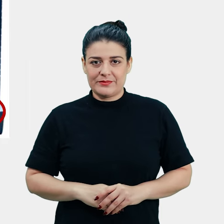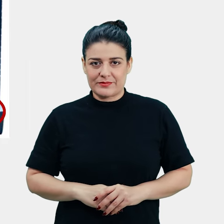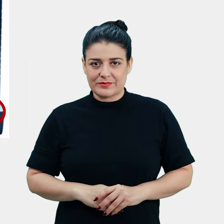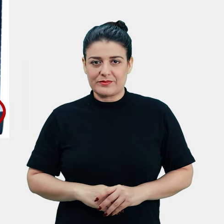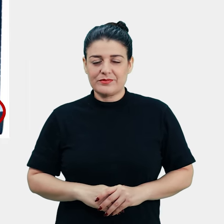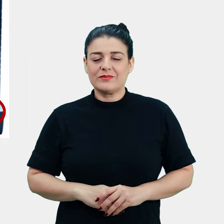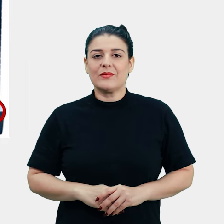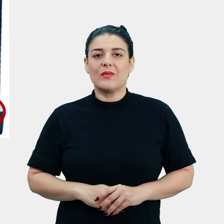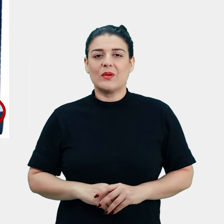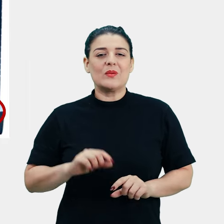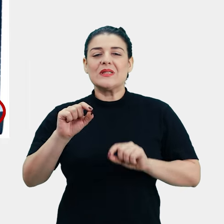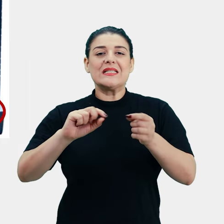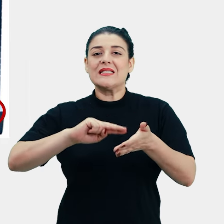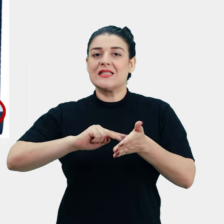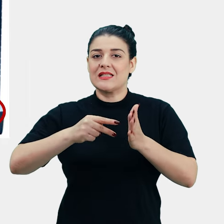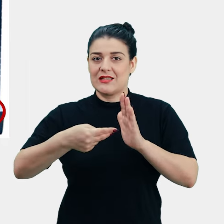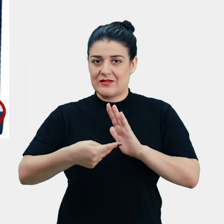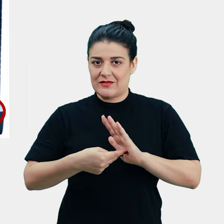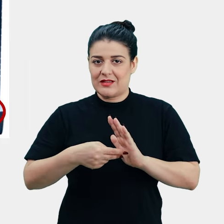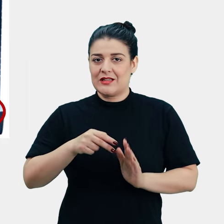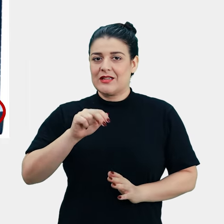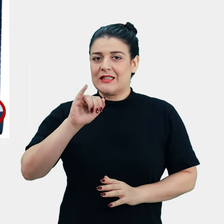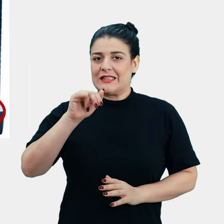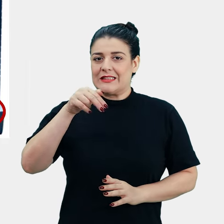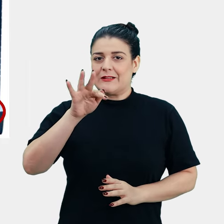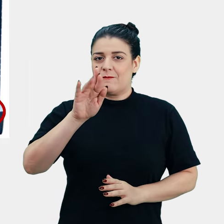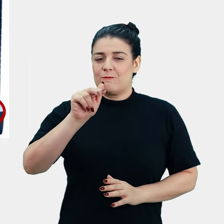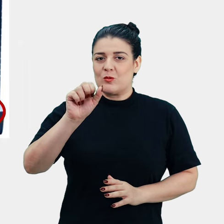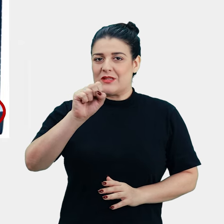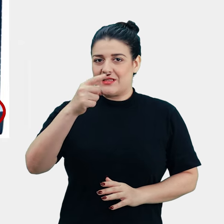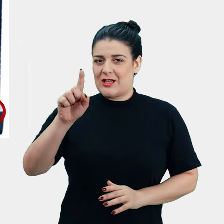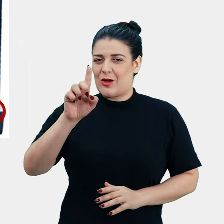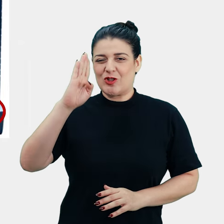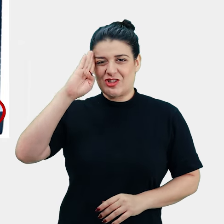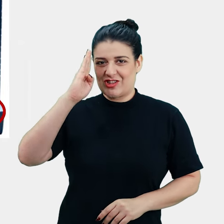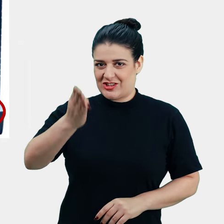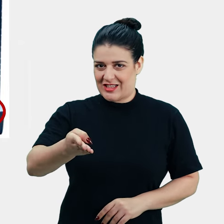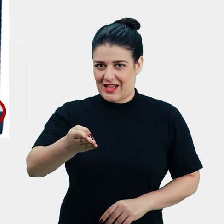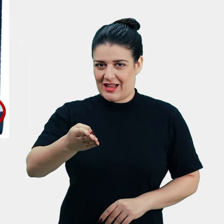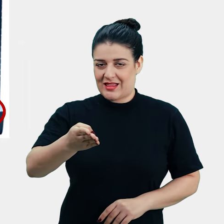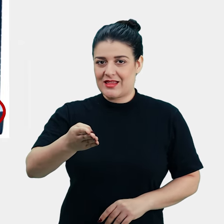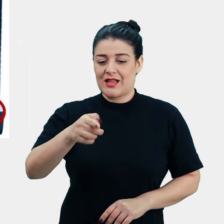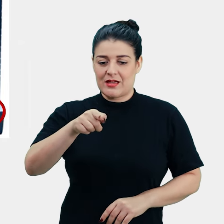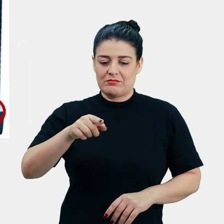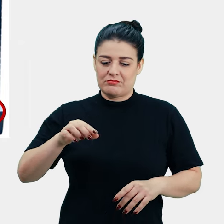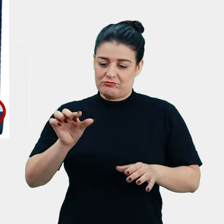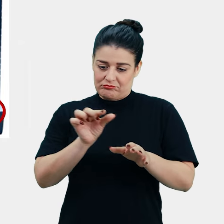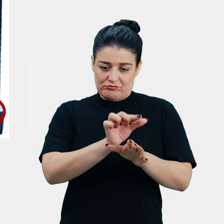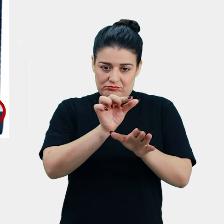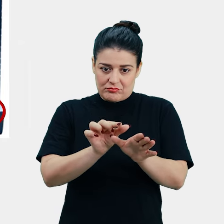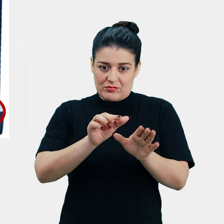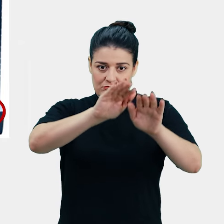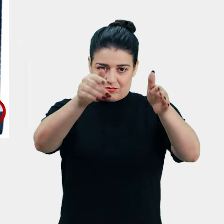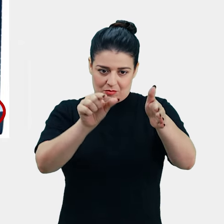fazendo o que nós chamamos de infusão direta ou injeção direta. Então, a gente faz a injeção direta dessa amostra no espectrômetro